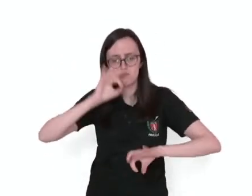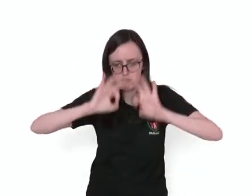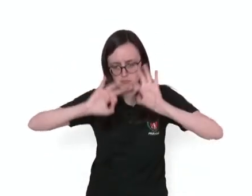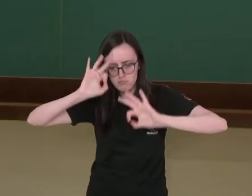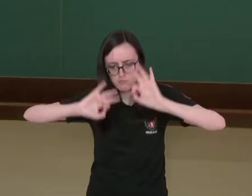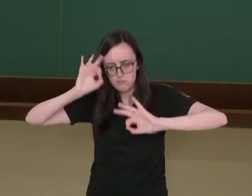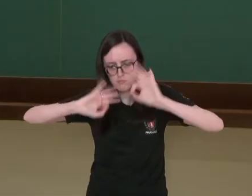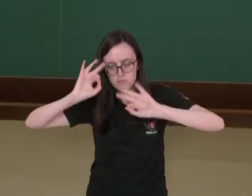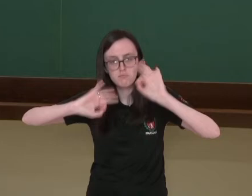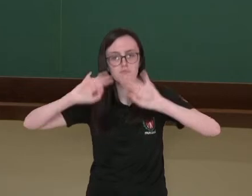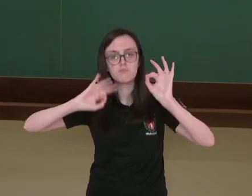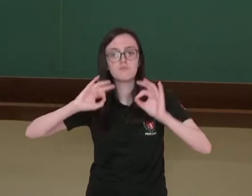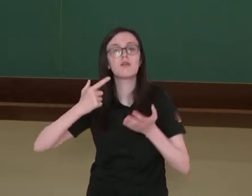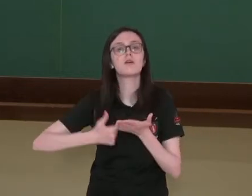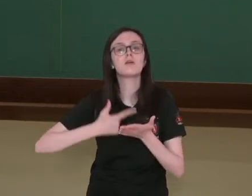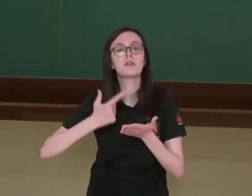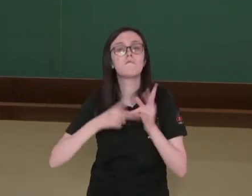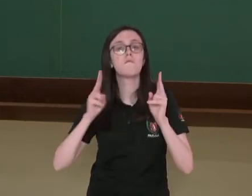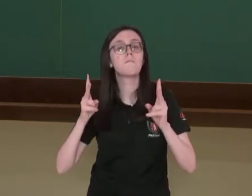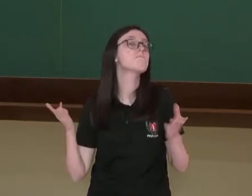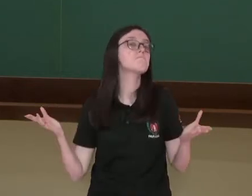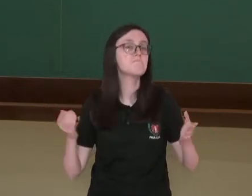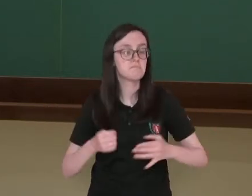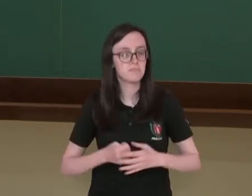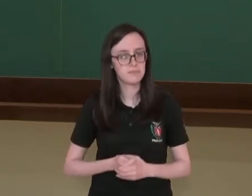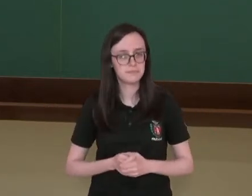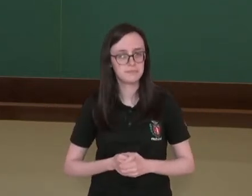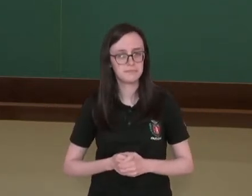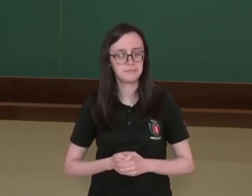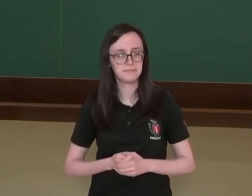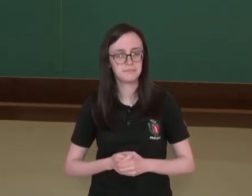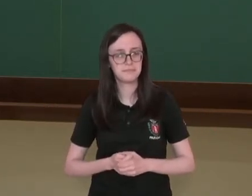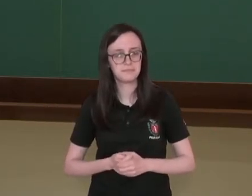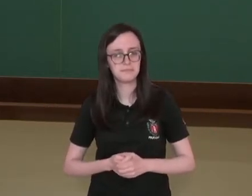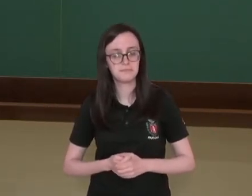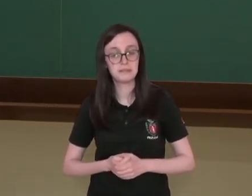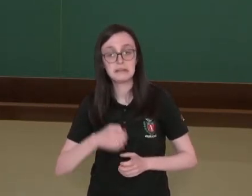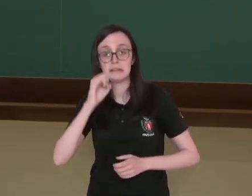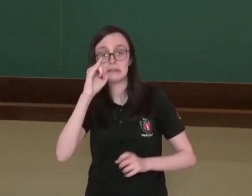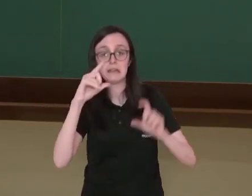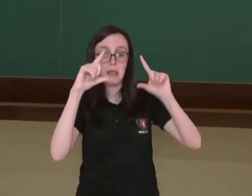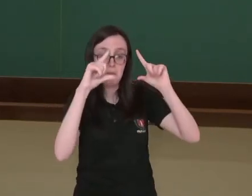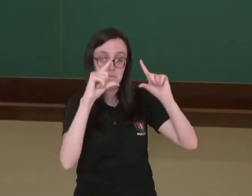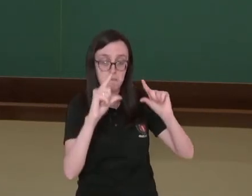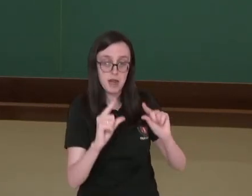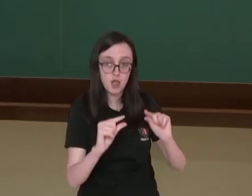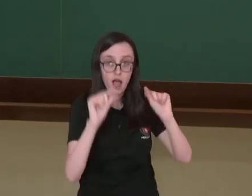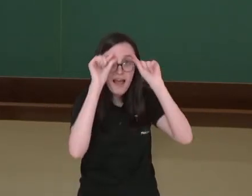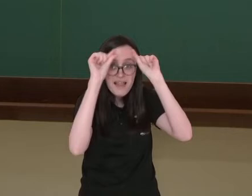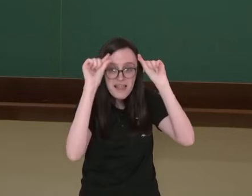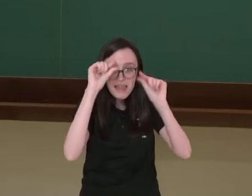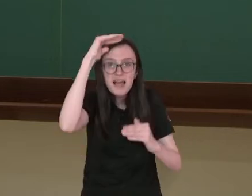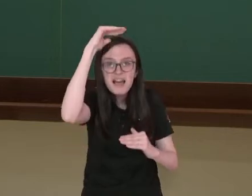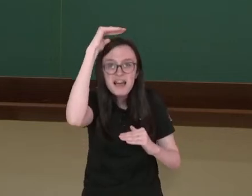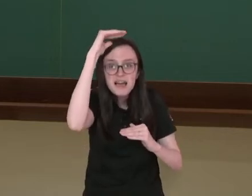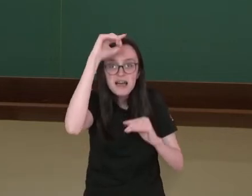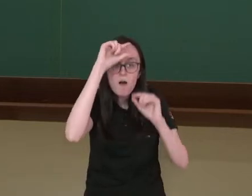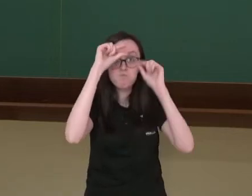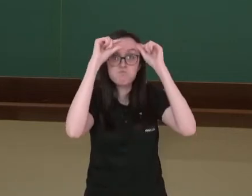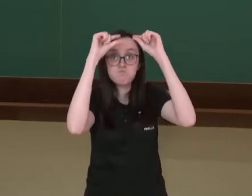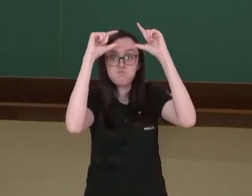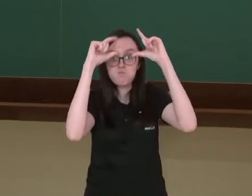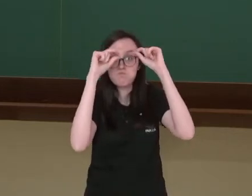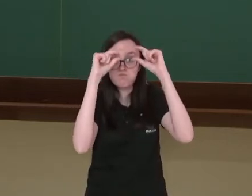para diagramar o mesmo livro? Quanto menor o número de linhas por